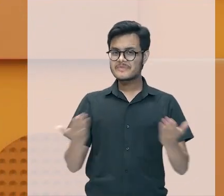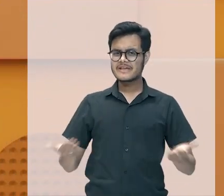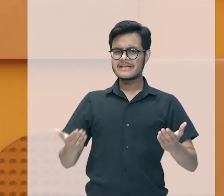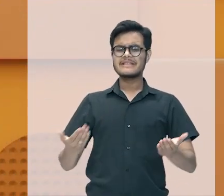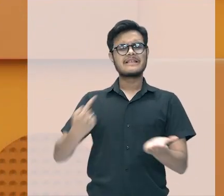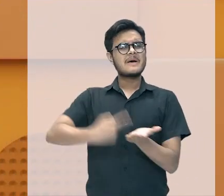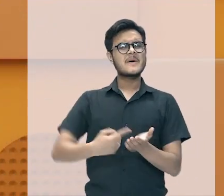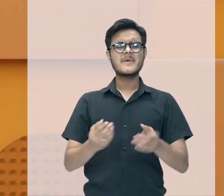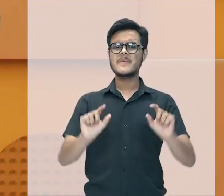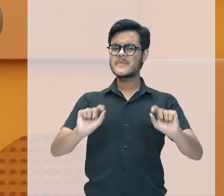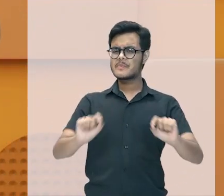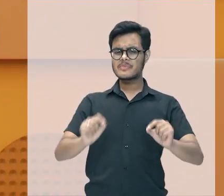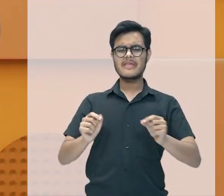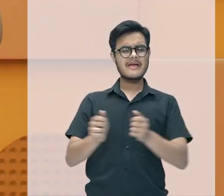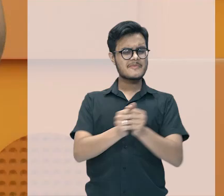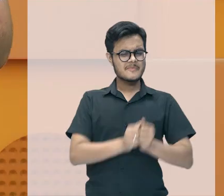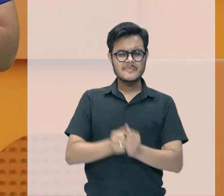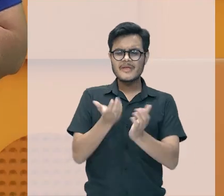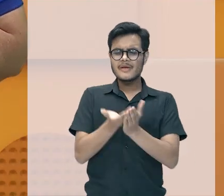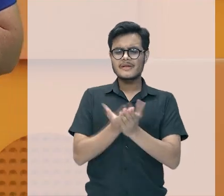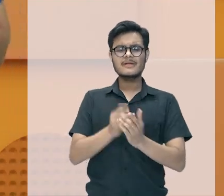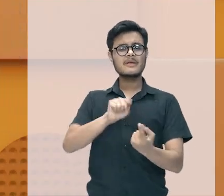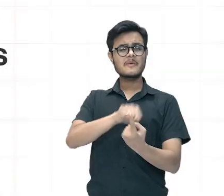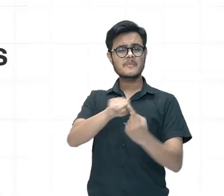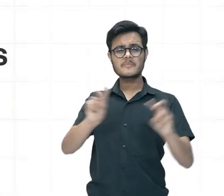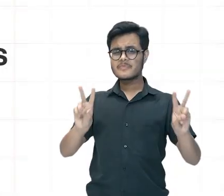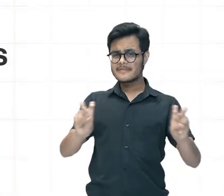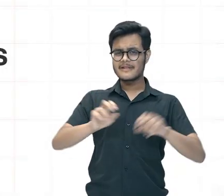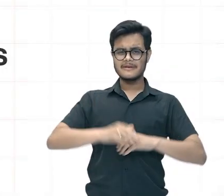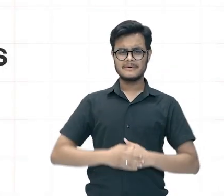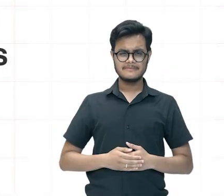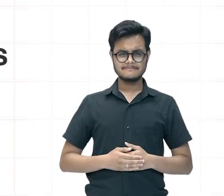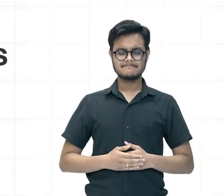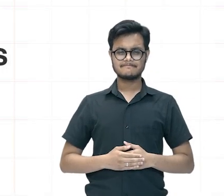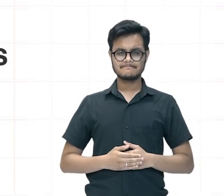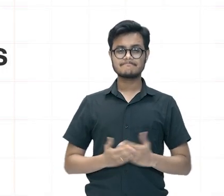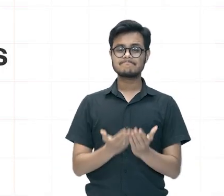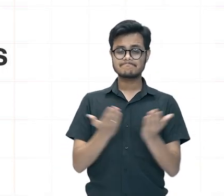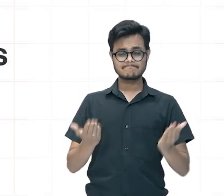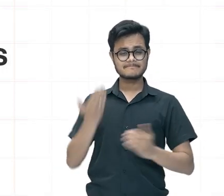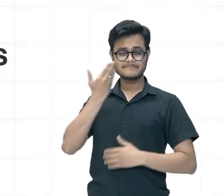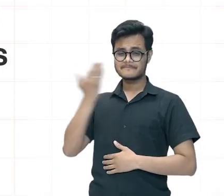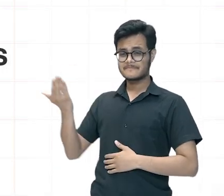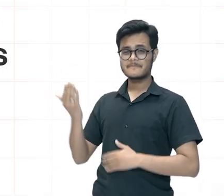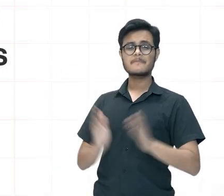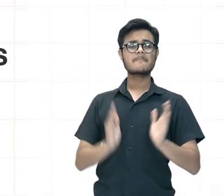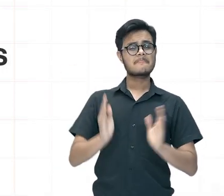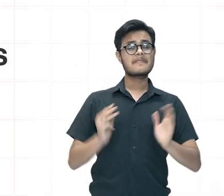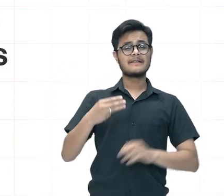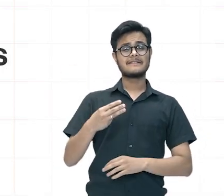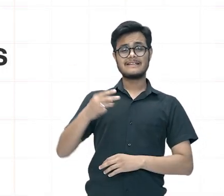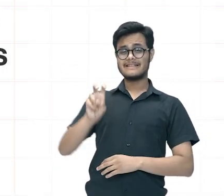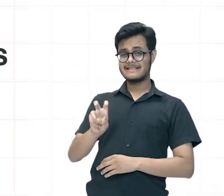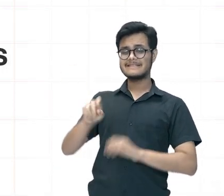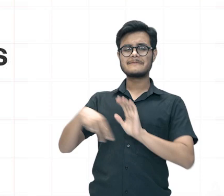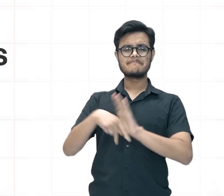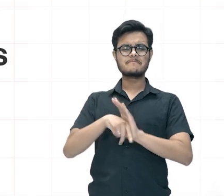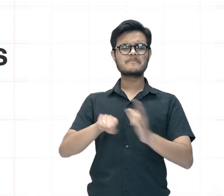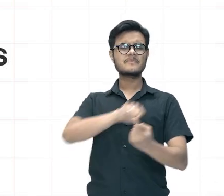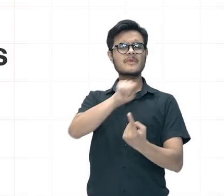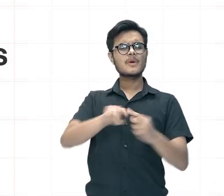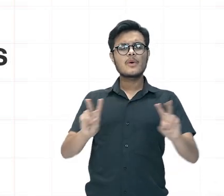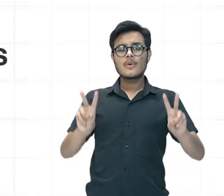convido, então, a acompanhar comigo o nosso objeto de conhecimento. Olha só, a aula de número 35, objeto